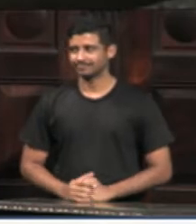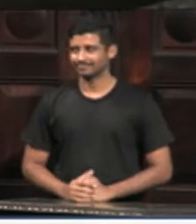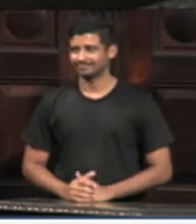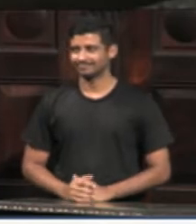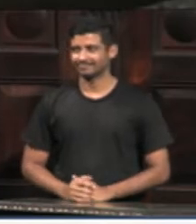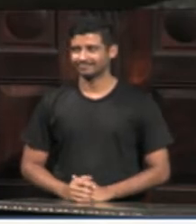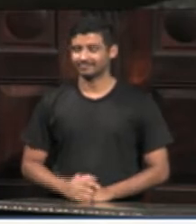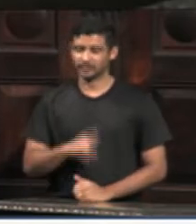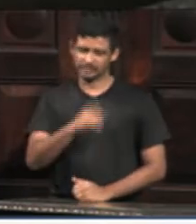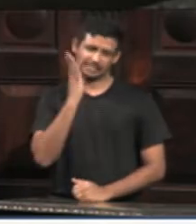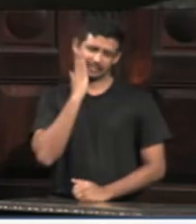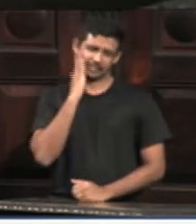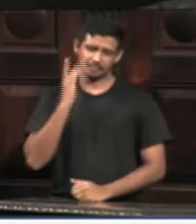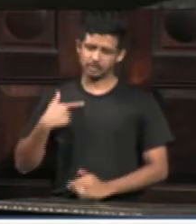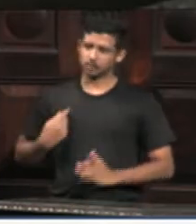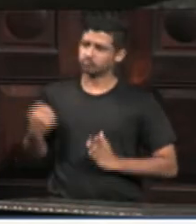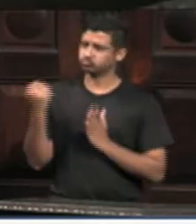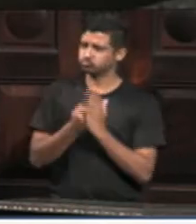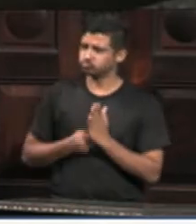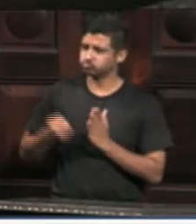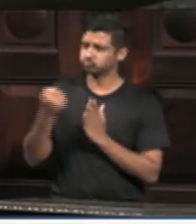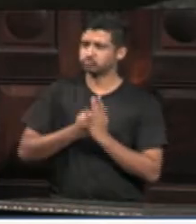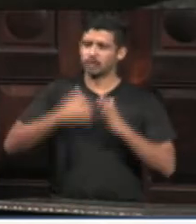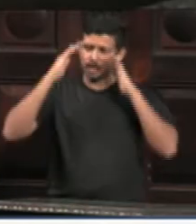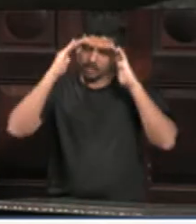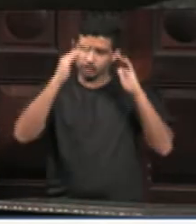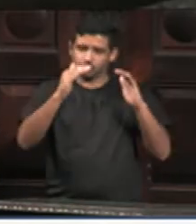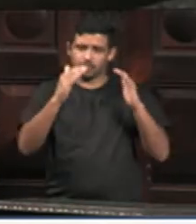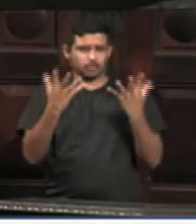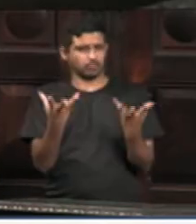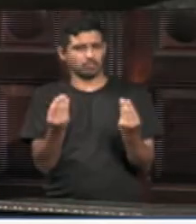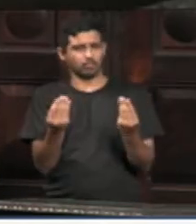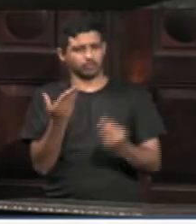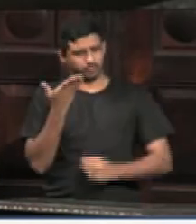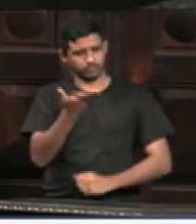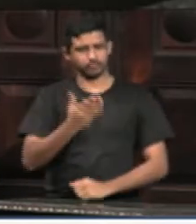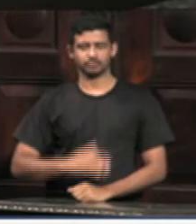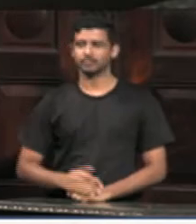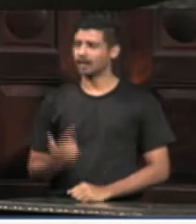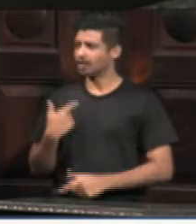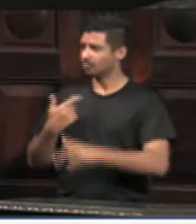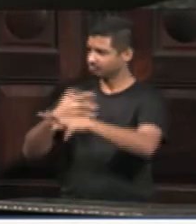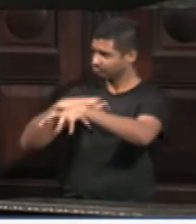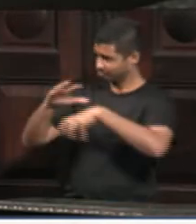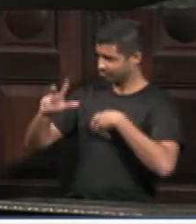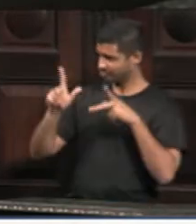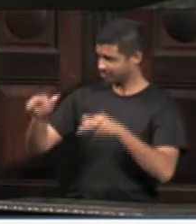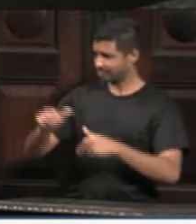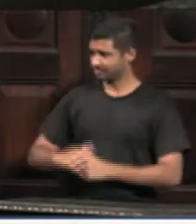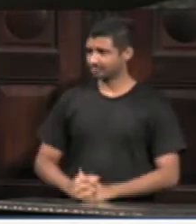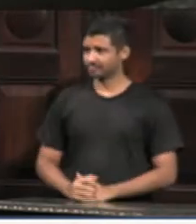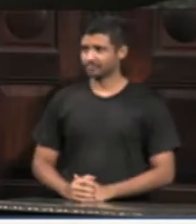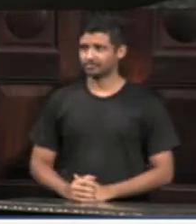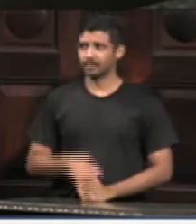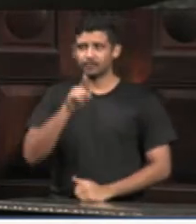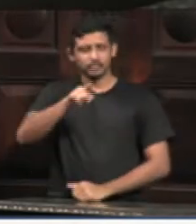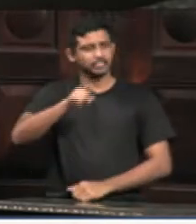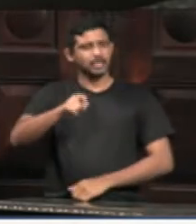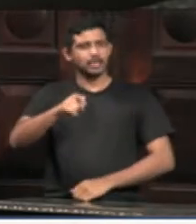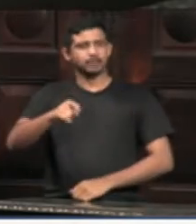eu nutro um respeito profundo por Vossa Excelência. A recíproca é verdadeira. Pelo preparo, pela